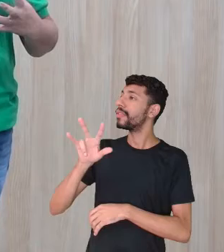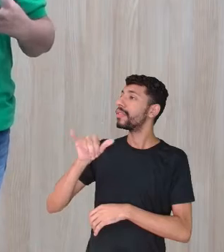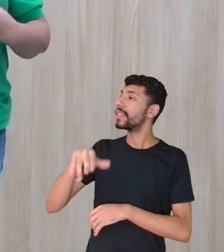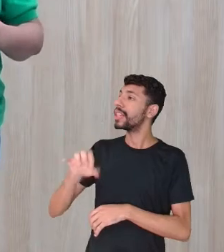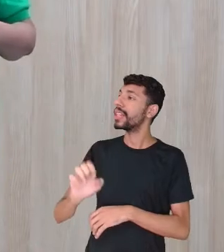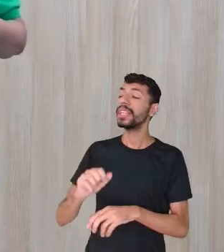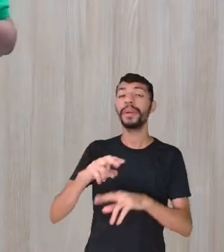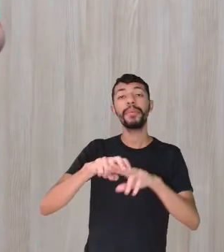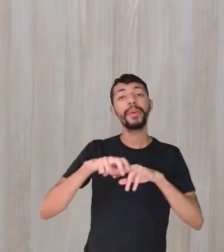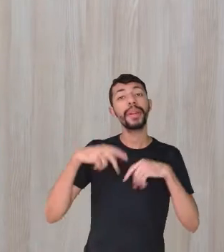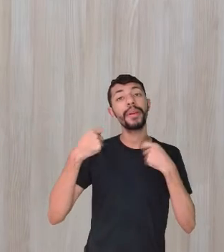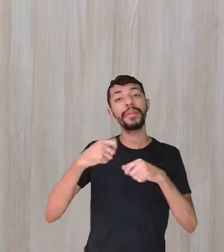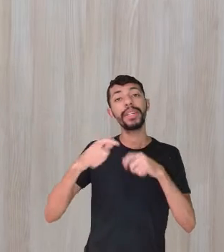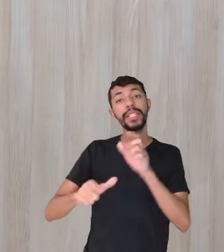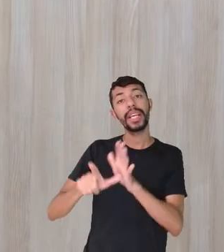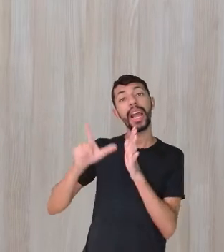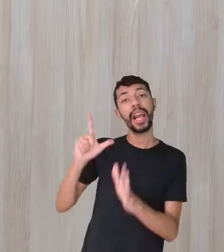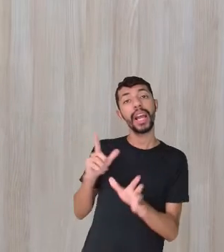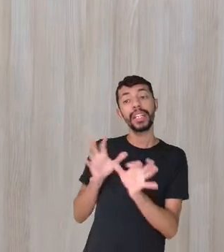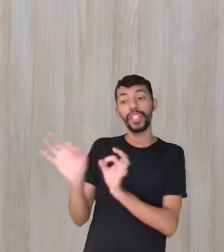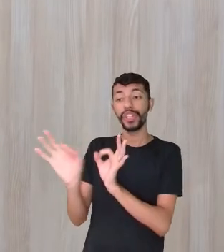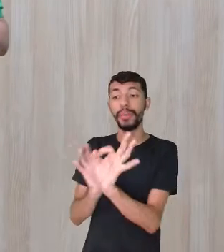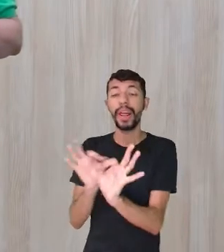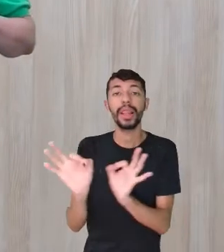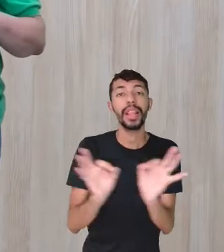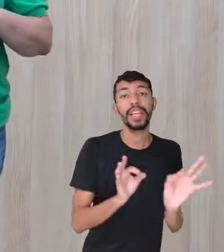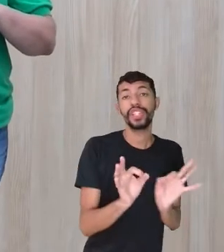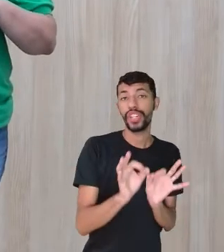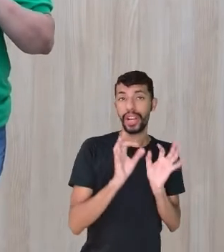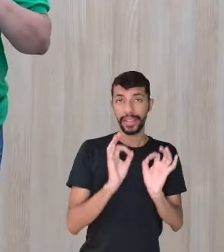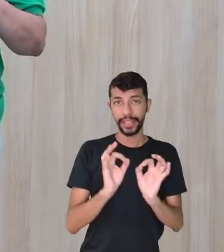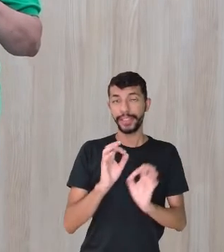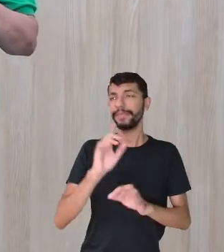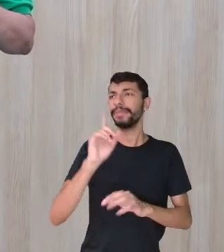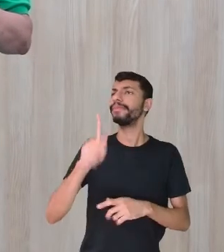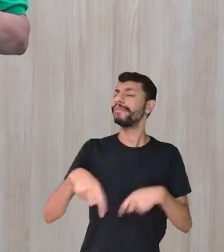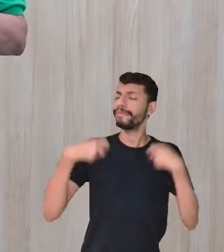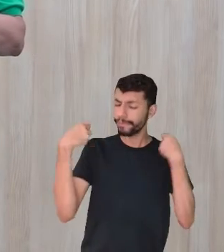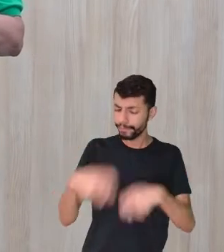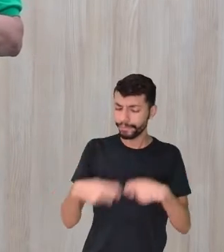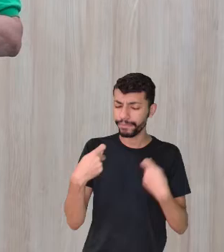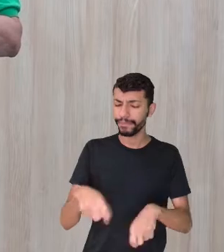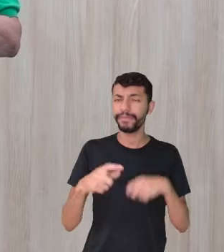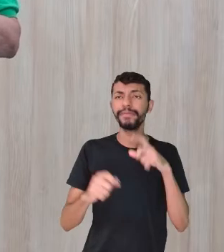é preciso um planejamento, não é necessário ali